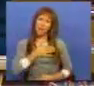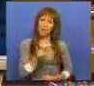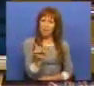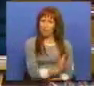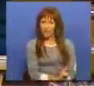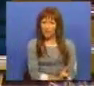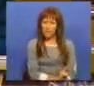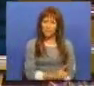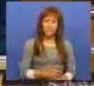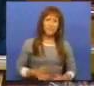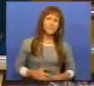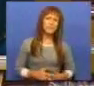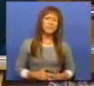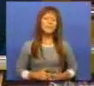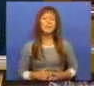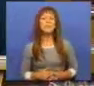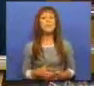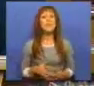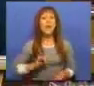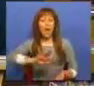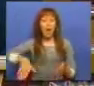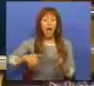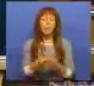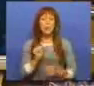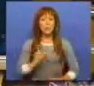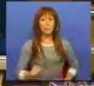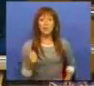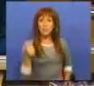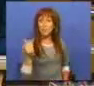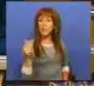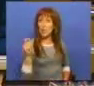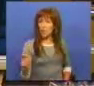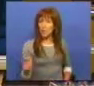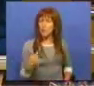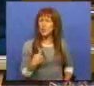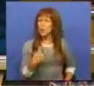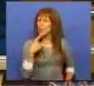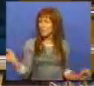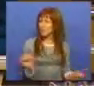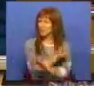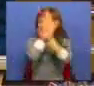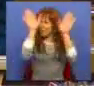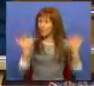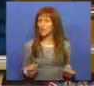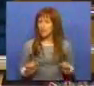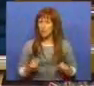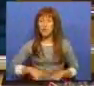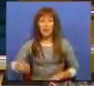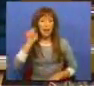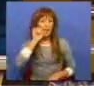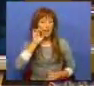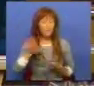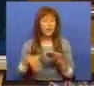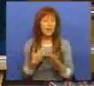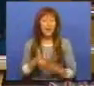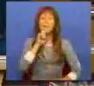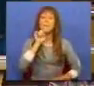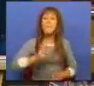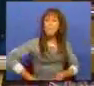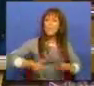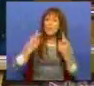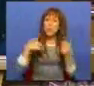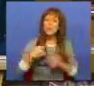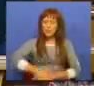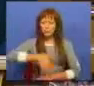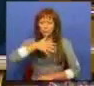à vontade de outro. A proposta do Bloco de Esquerda é muito clara. Defendemos a possibilidade